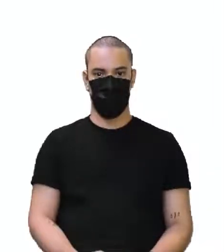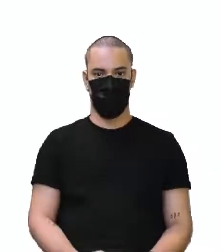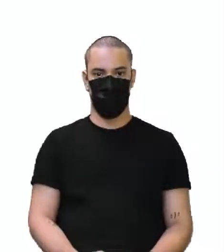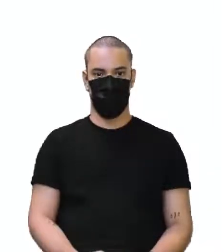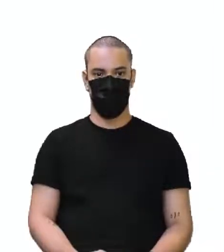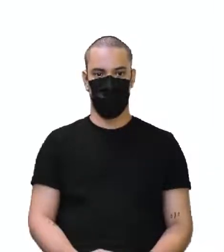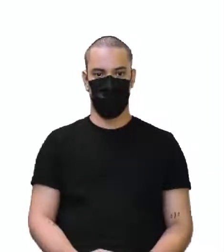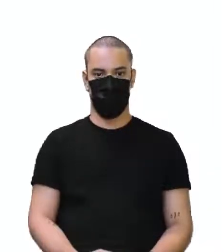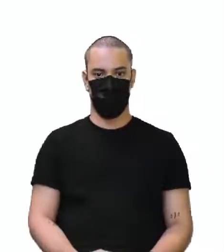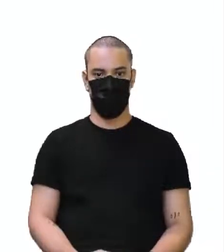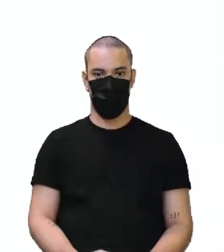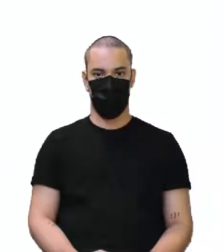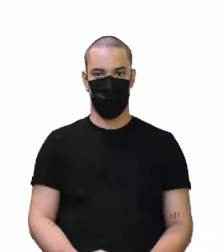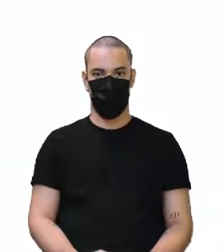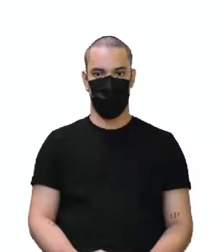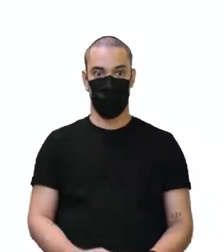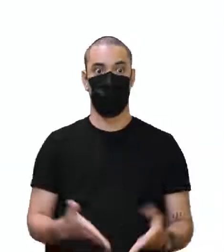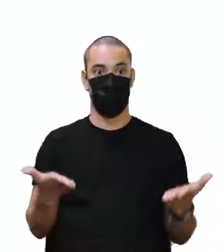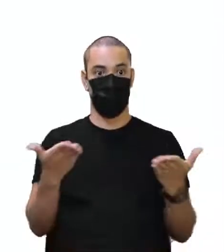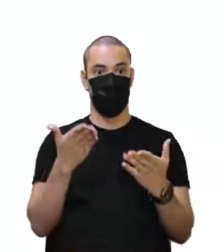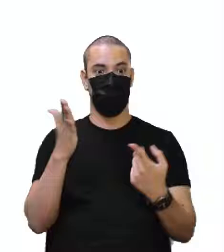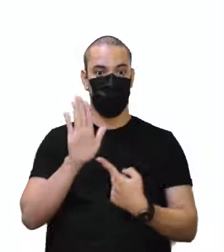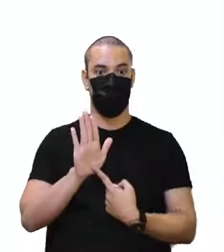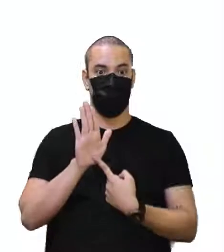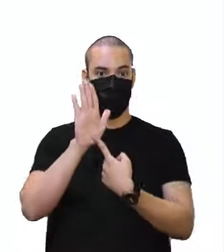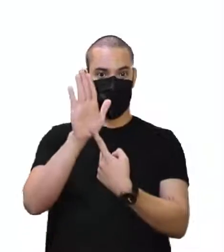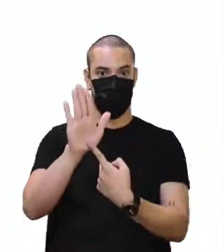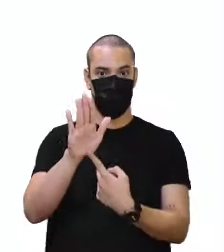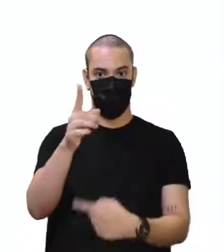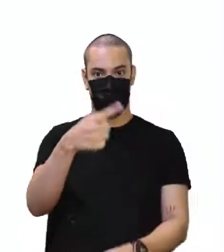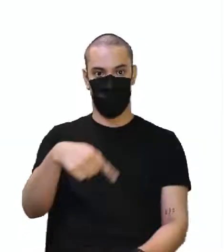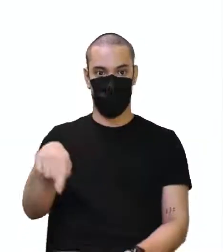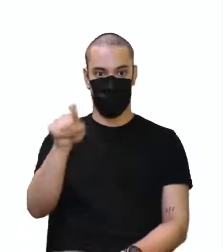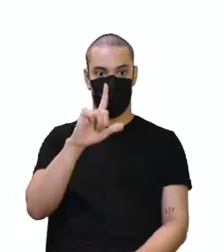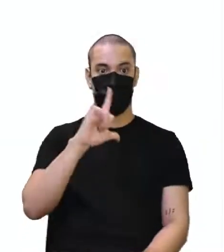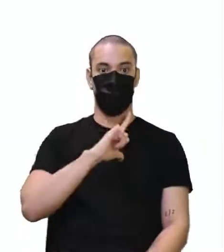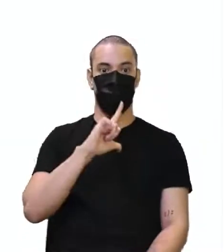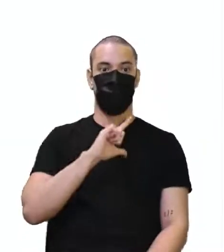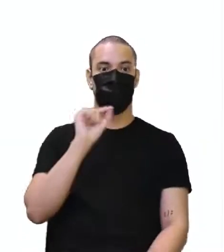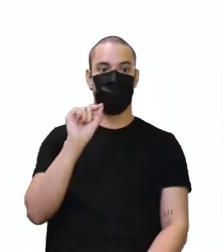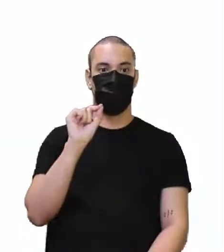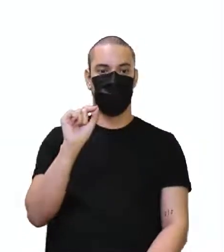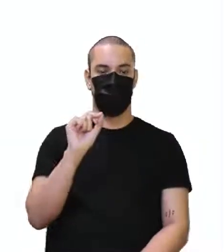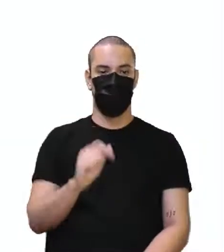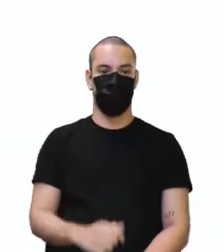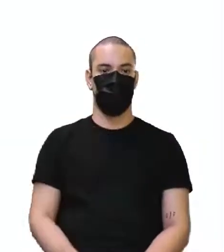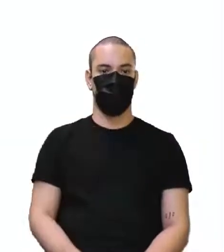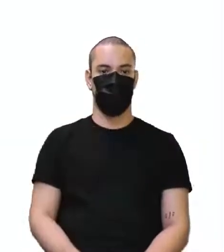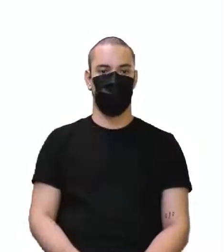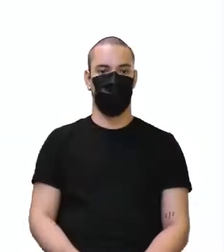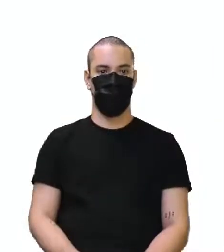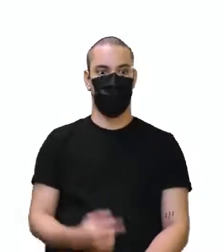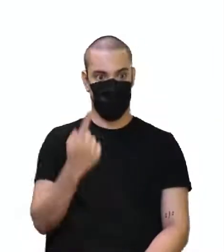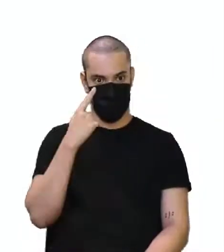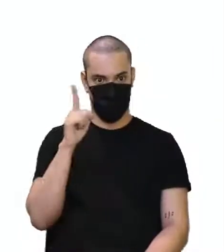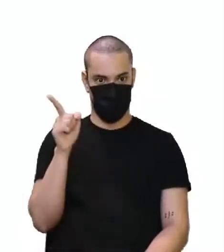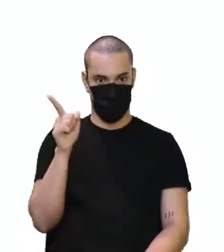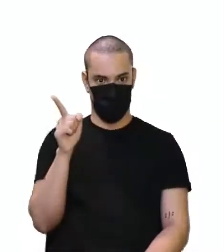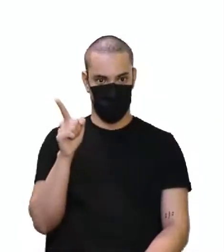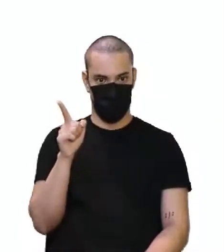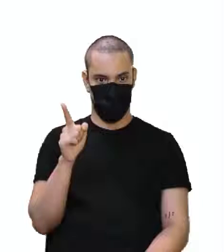professora falhou, agora legal. Você tem aqui os heterozigotos. Né? Os heterozigotos. Então, vamos lá, prof. Rzão,